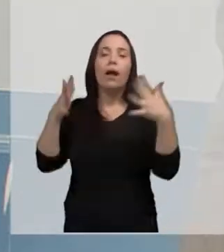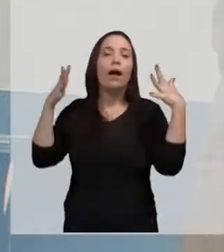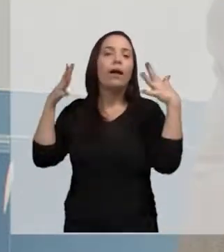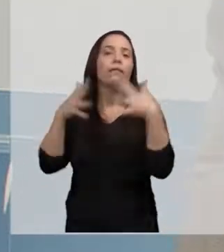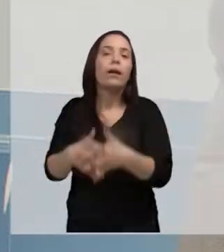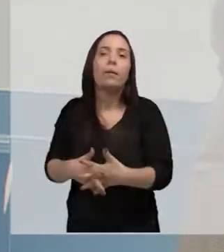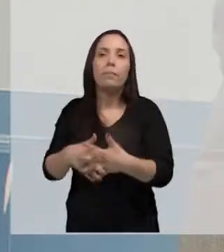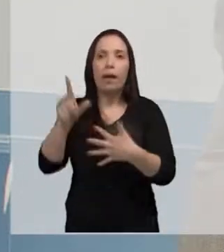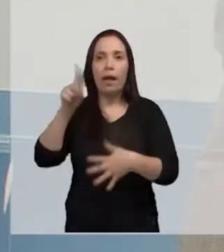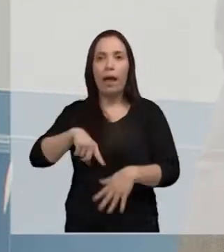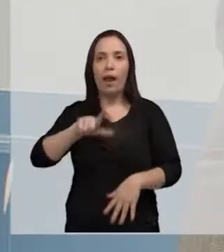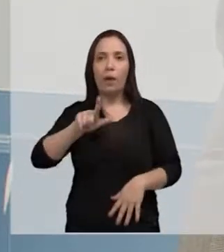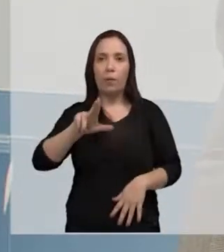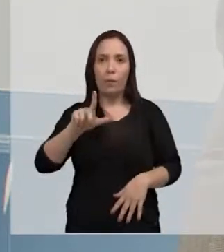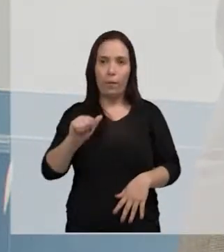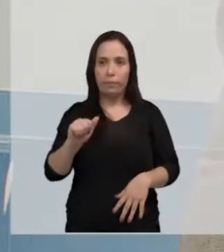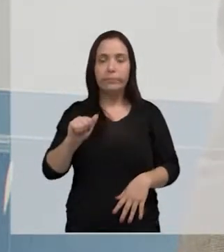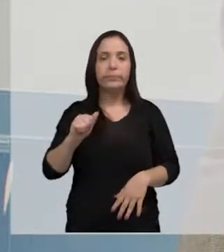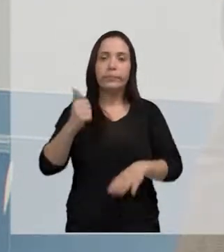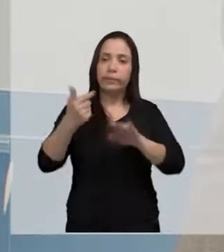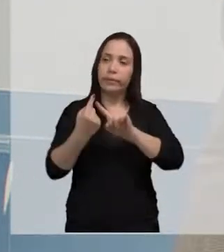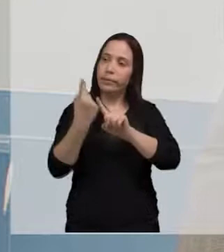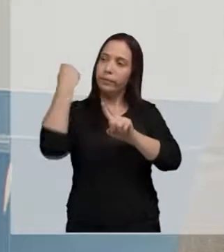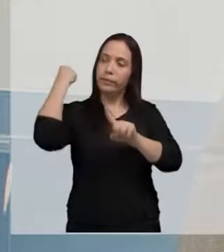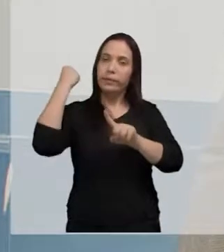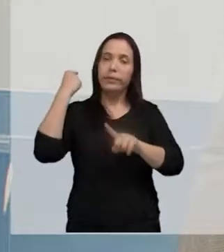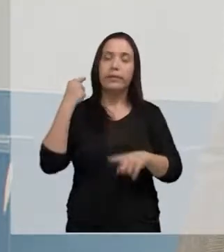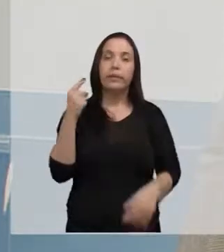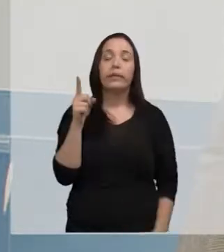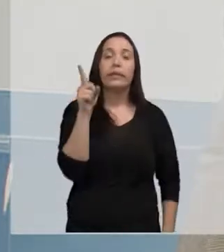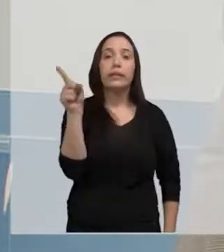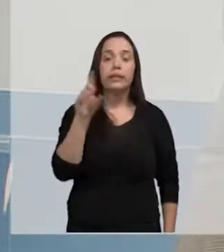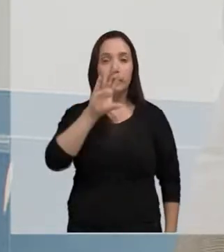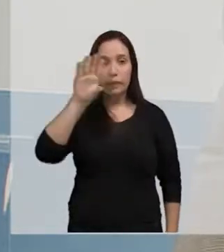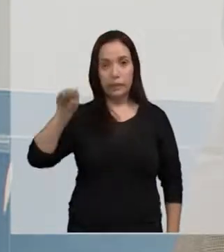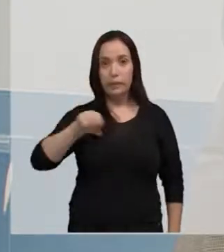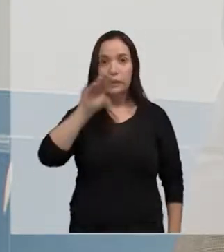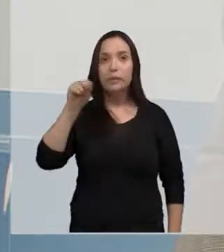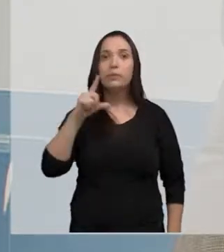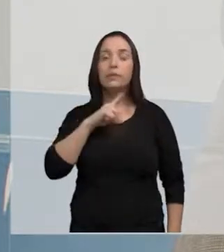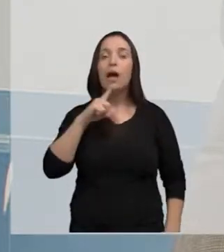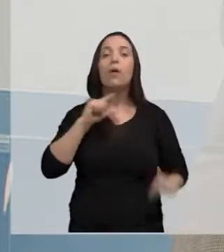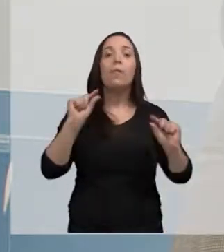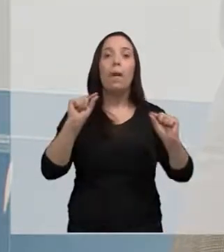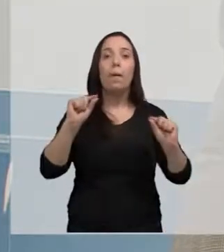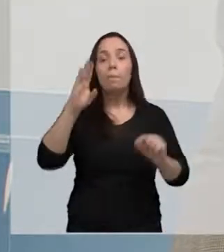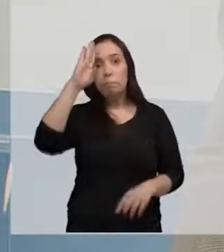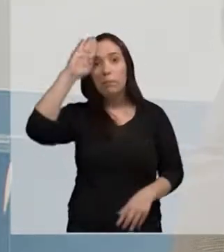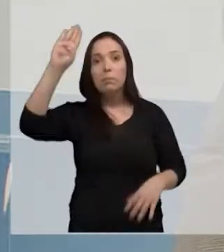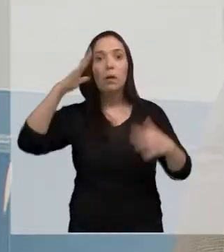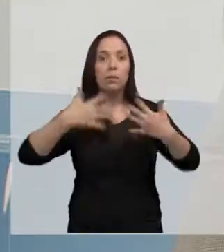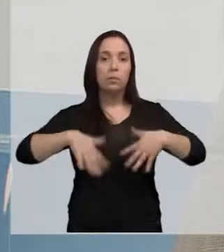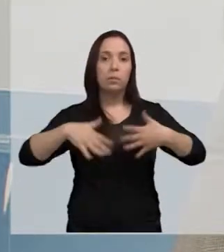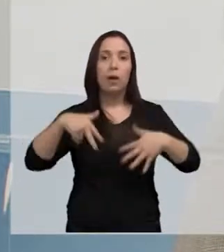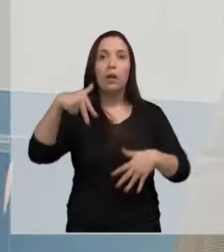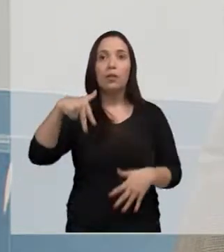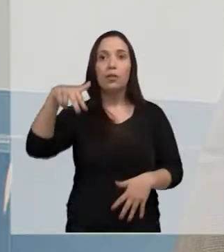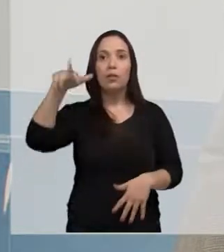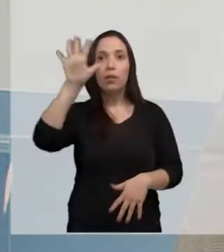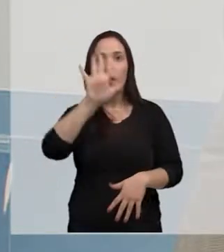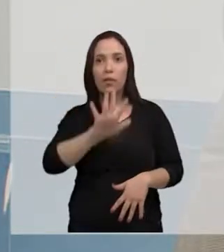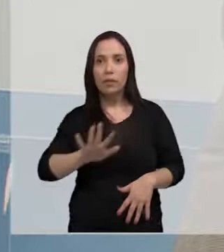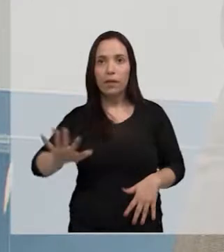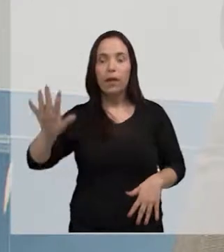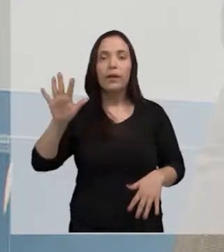A sombra era Luiz Inácio Lula da Silva, né? Como a força do Ciro começa no Nordeste, o Nordeste brasileiro sempre